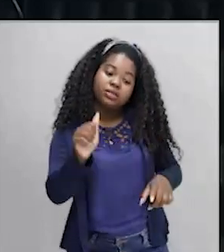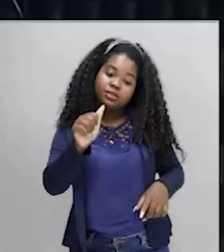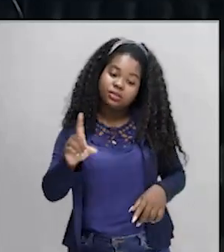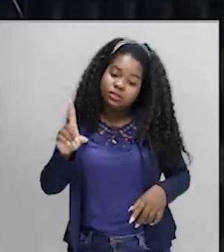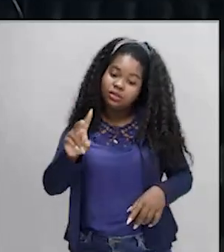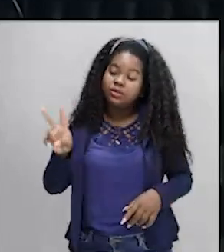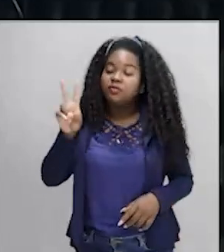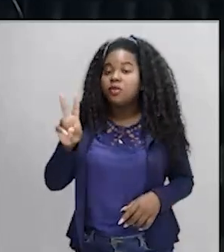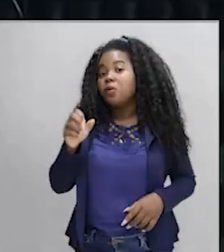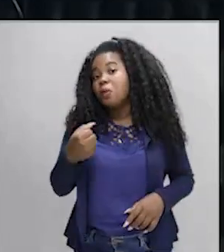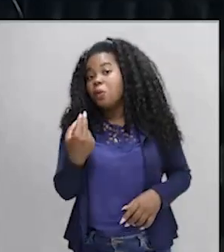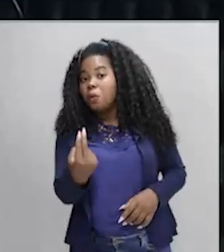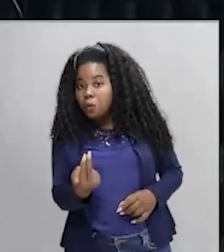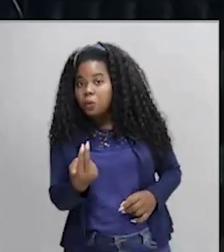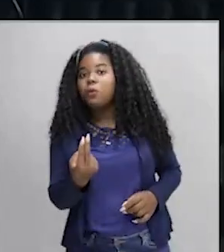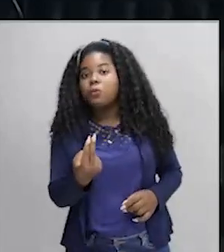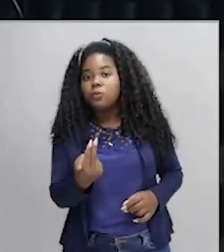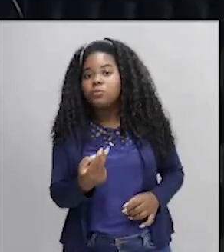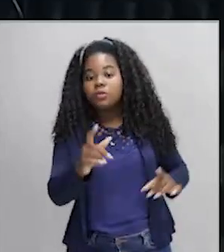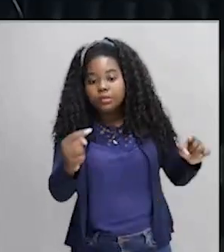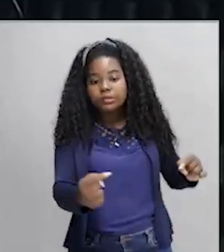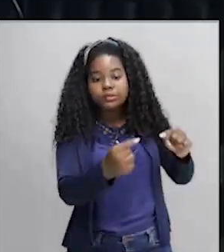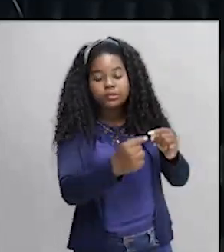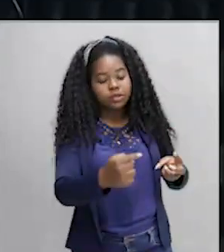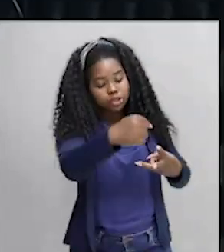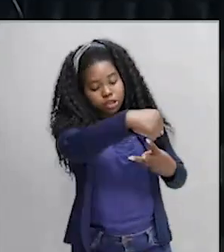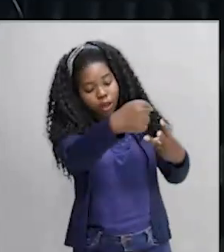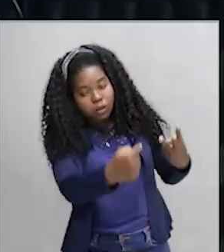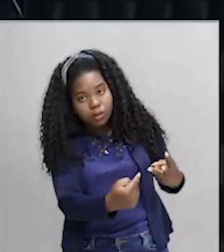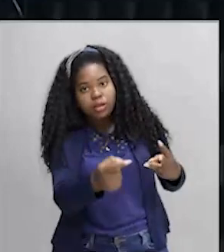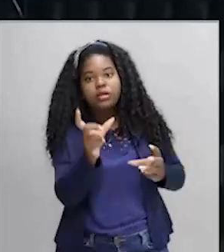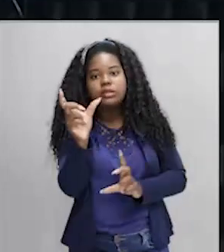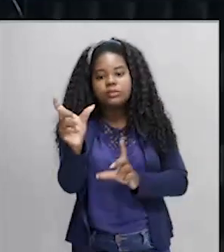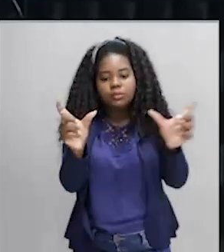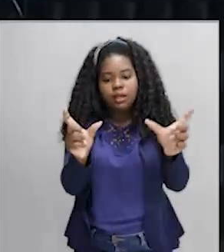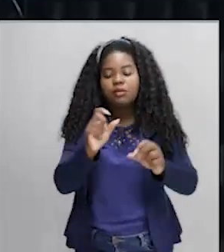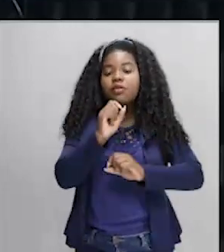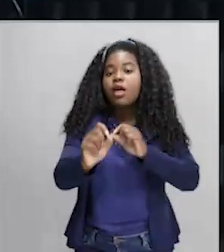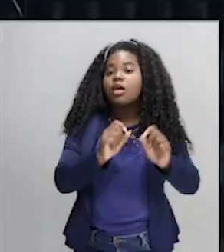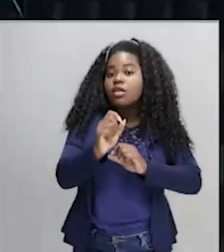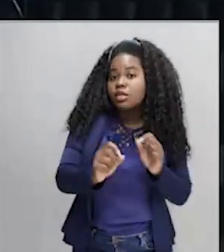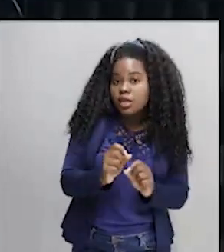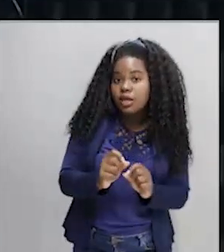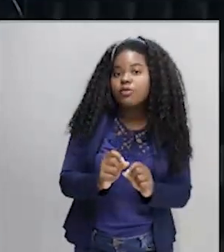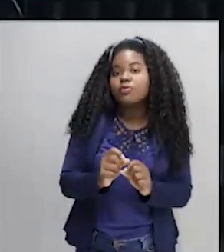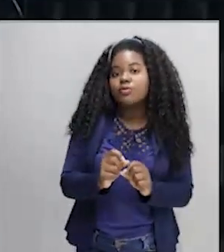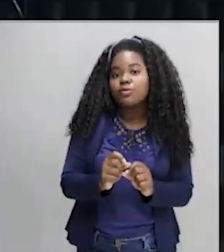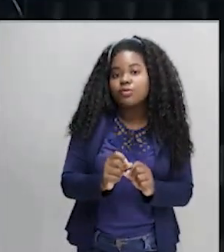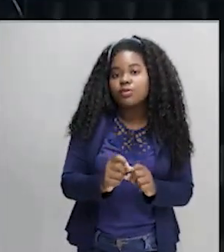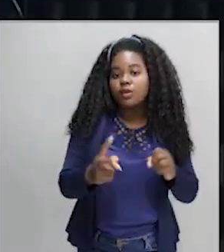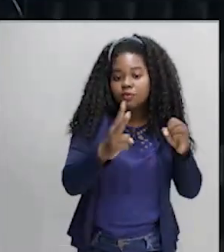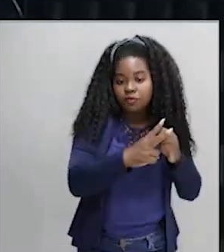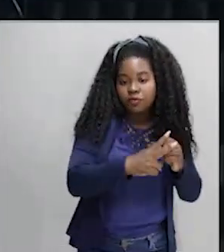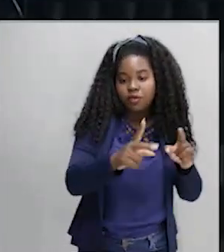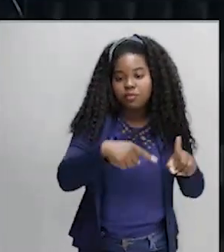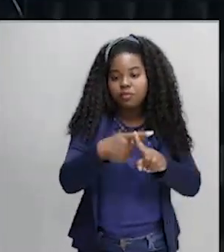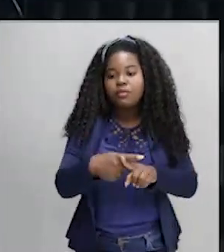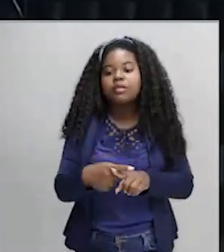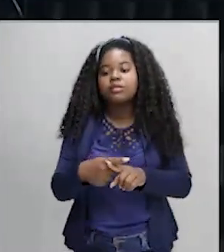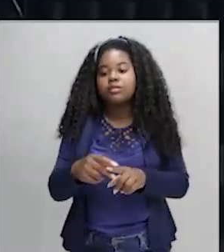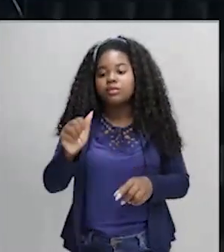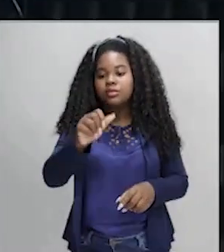advérbio, ou até mesmo uma combinação de três palavras, que é um verbo mais um advérbio e uma